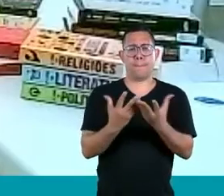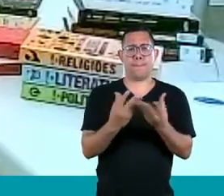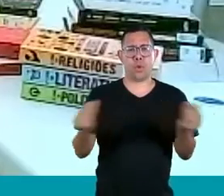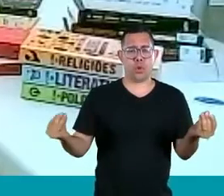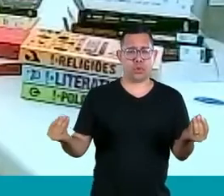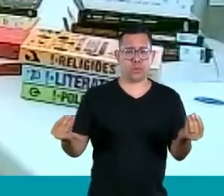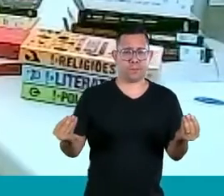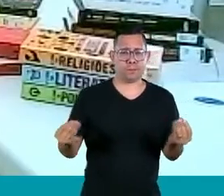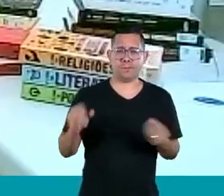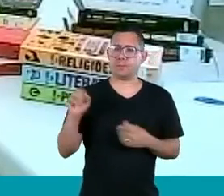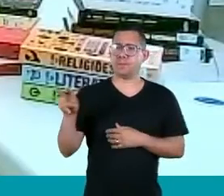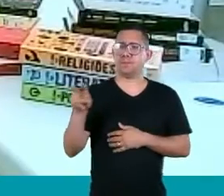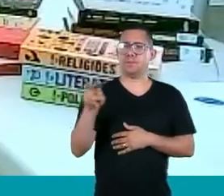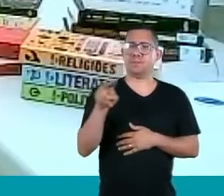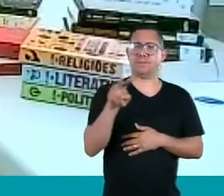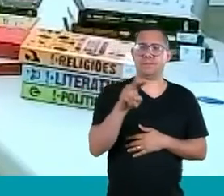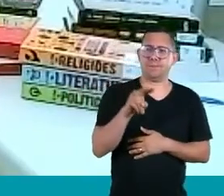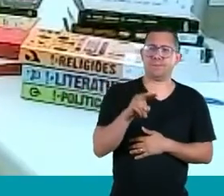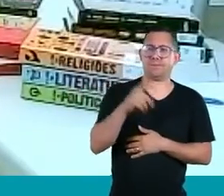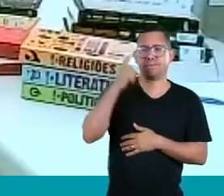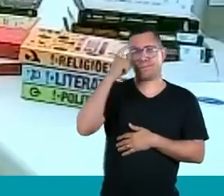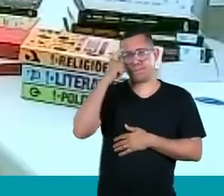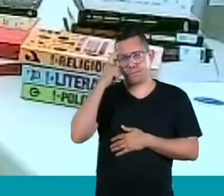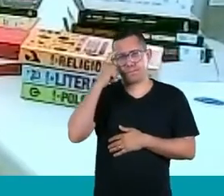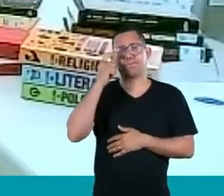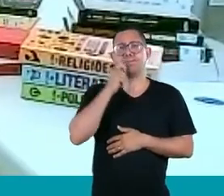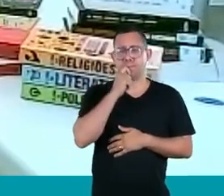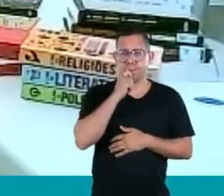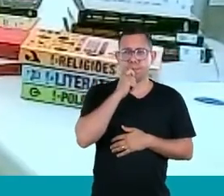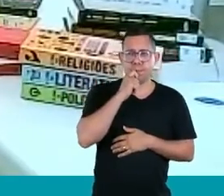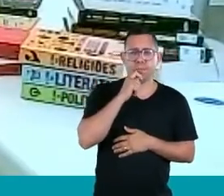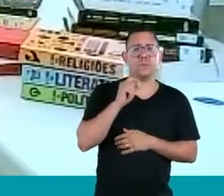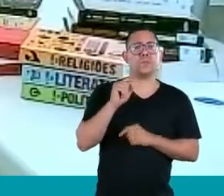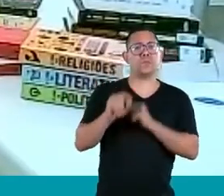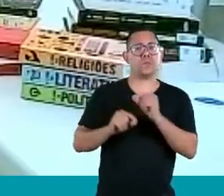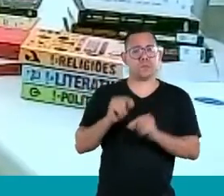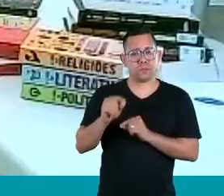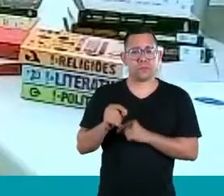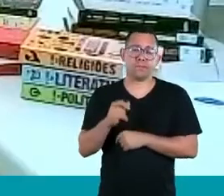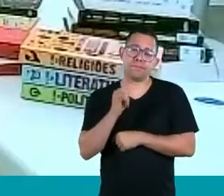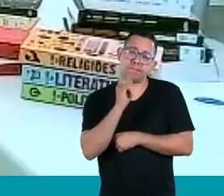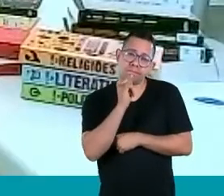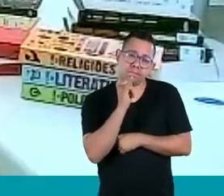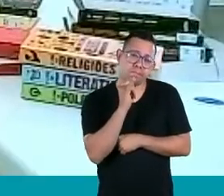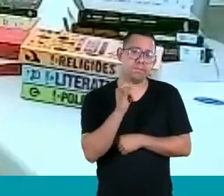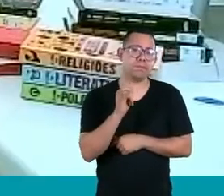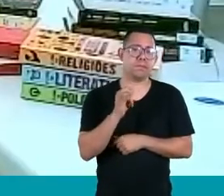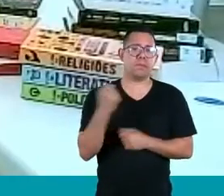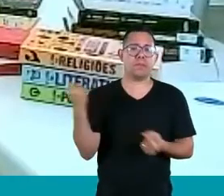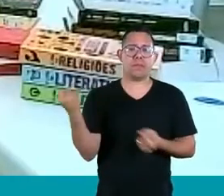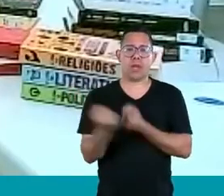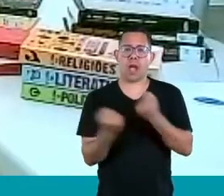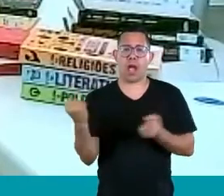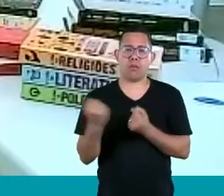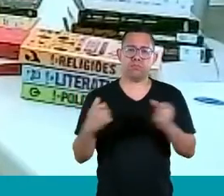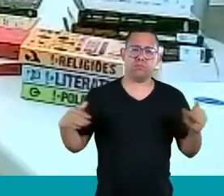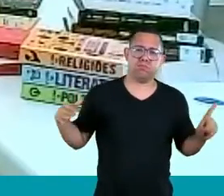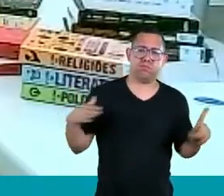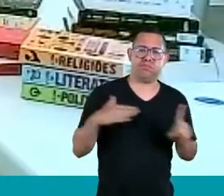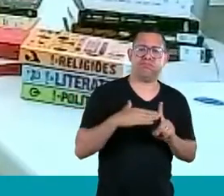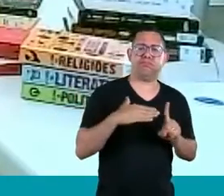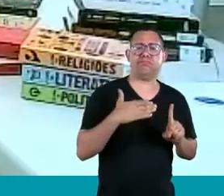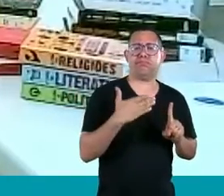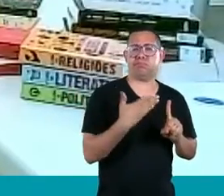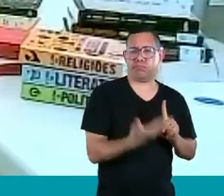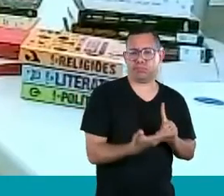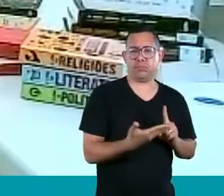mesmo acontecimento, podemos mostrar que a vista, aí ele vai dizer, por exemplo, um acidente de carro, pode haver